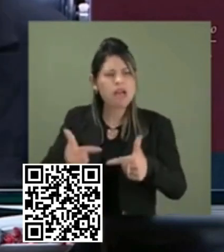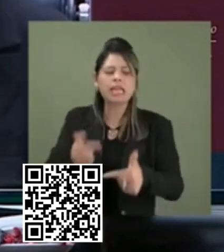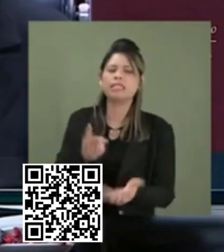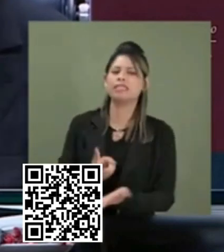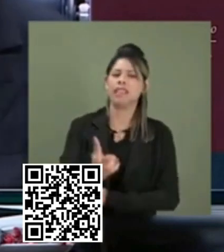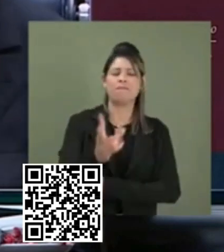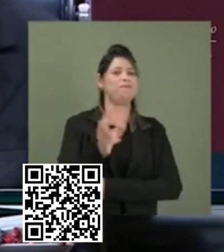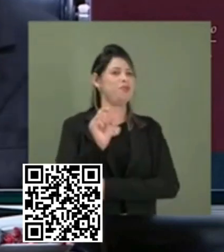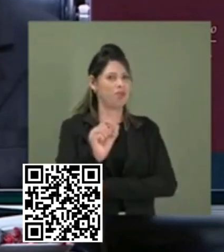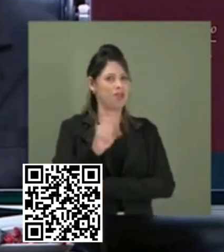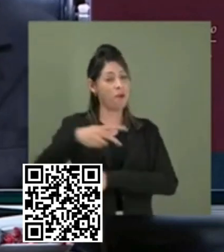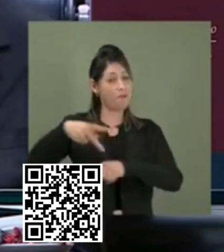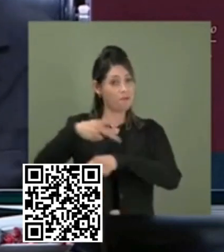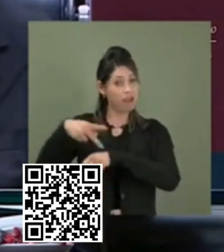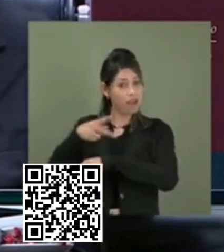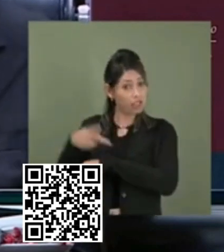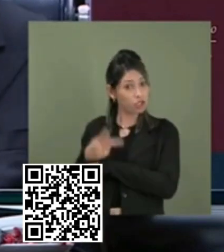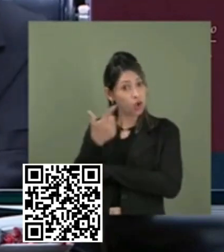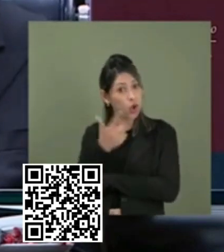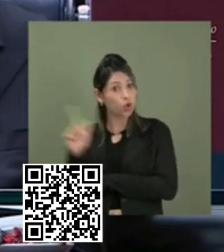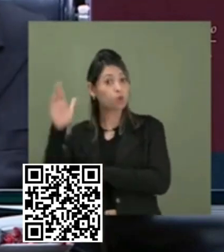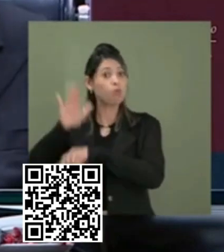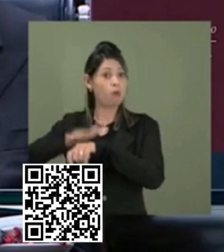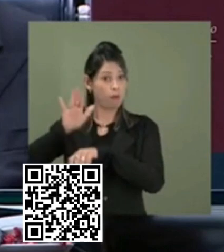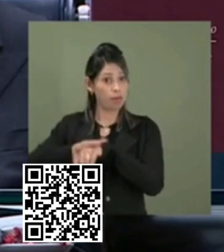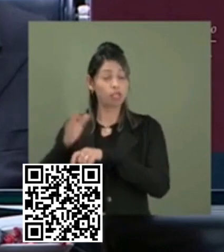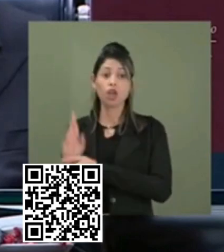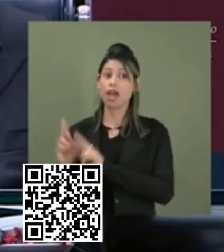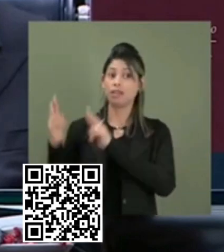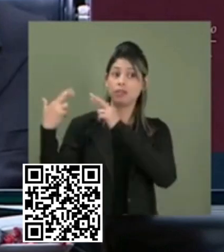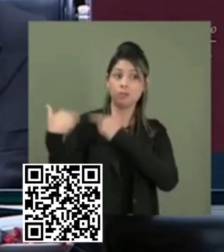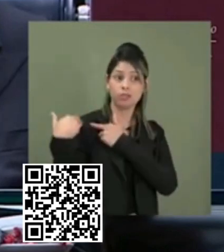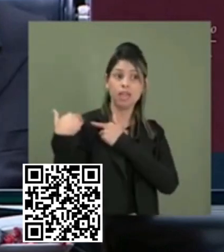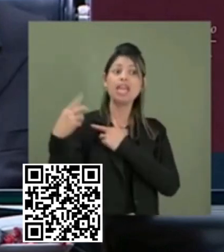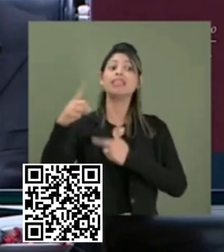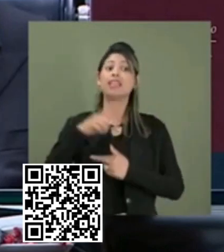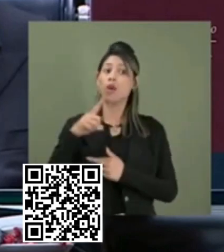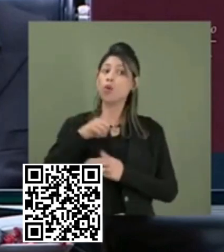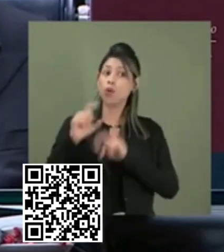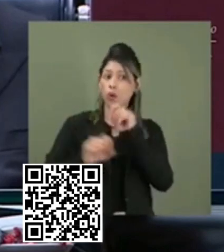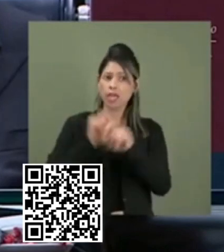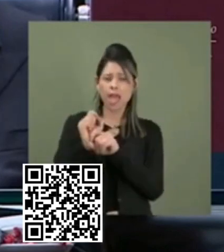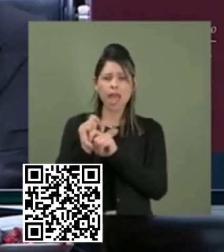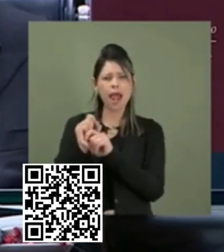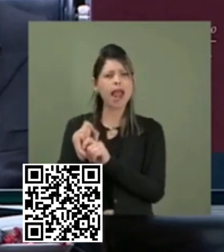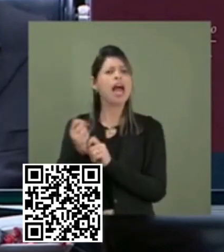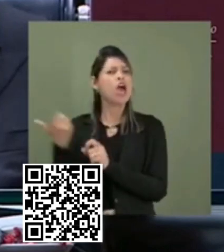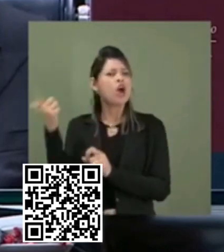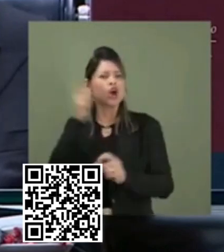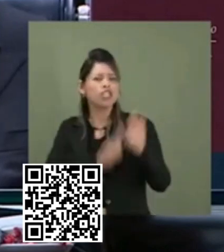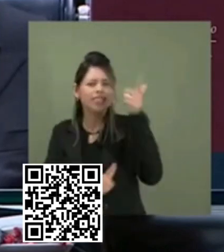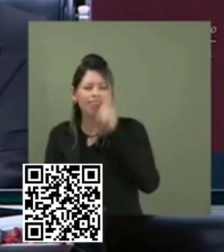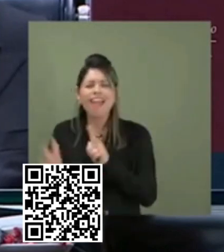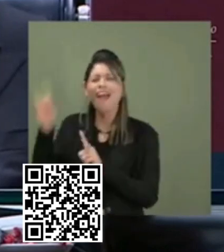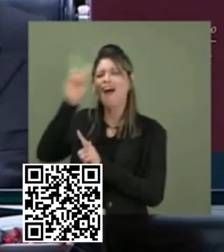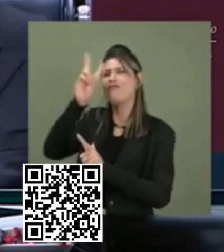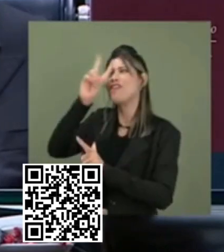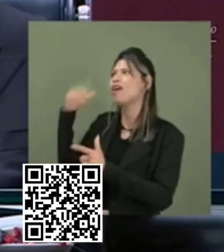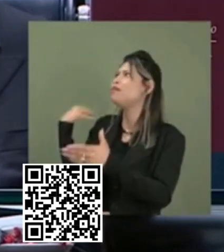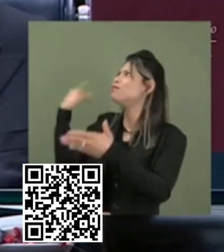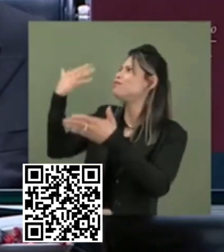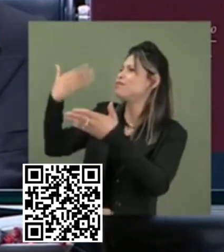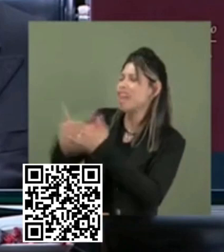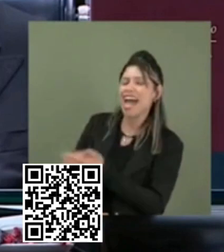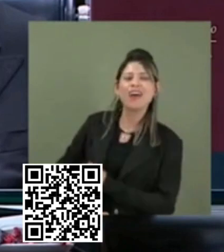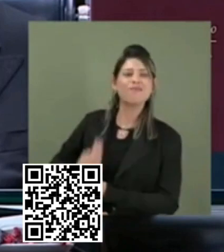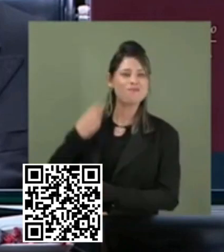país. Outra de nossas responsabilidades consiste na superação de males históricos que afligem nosso